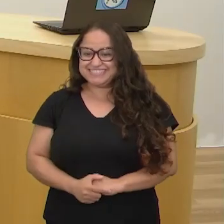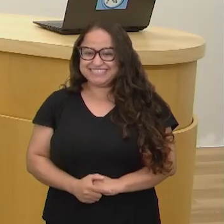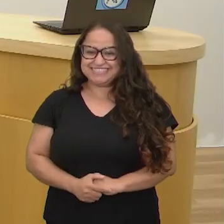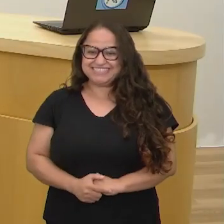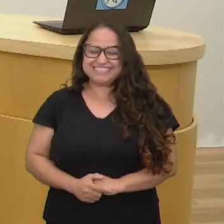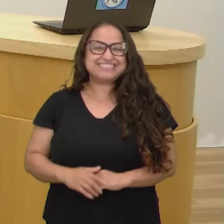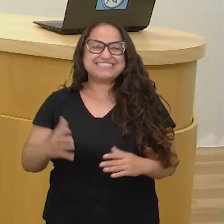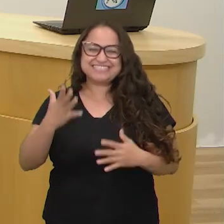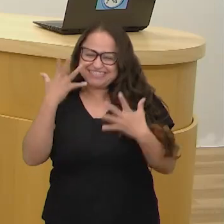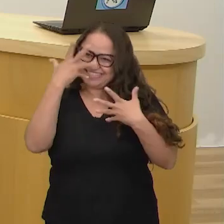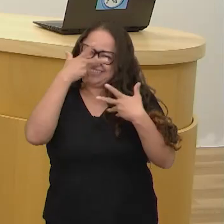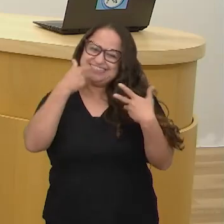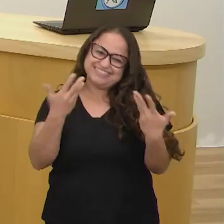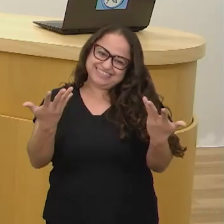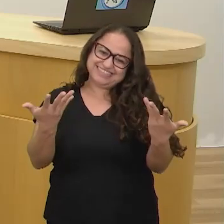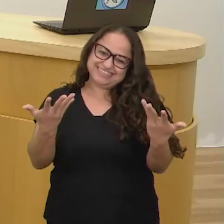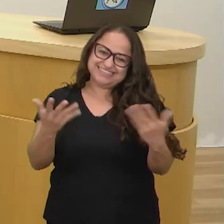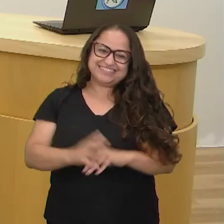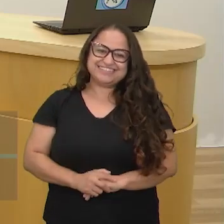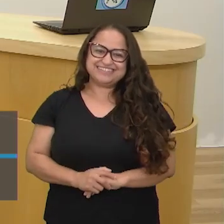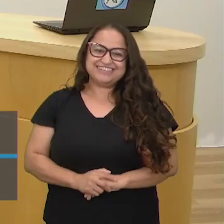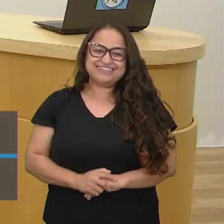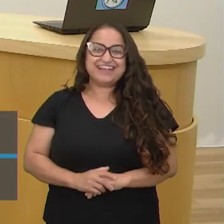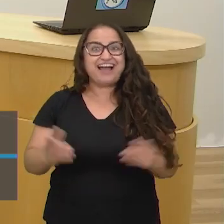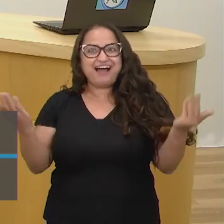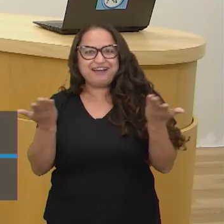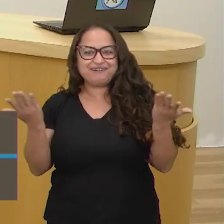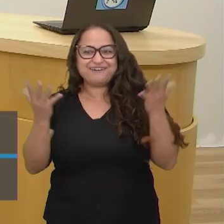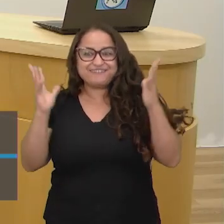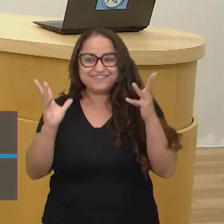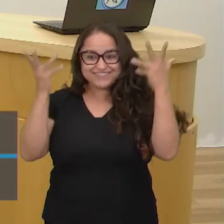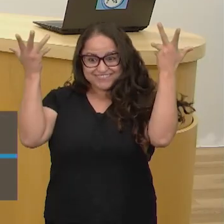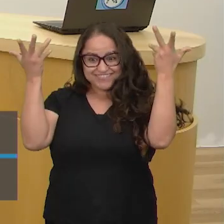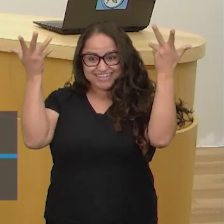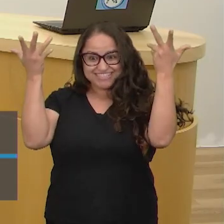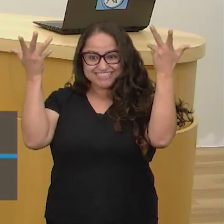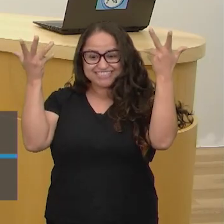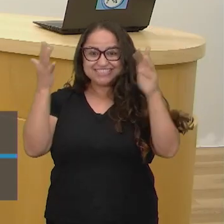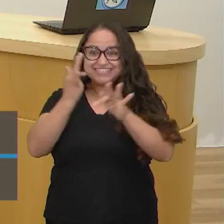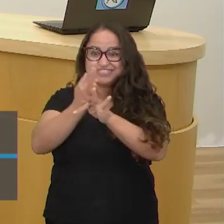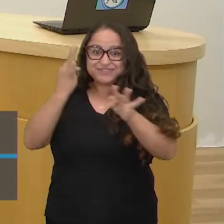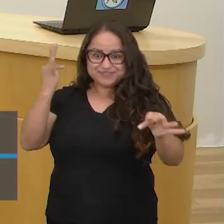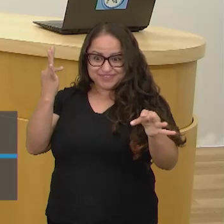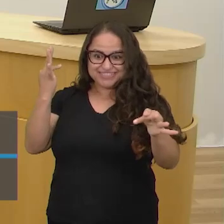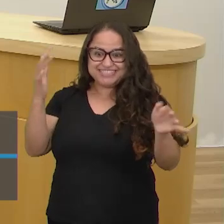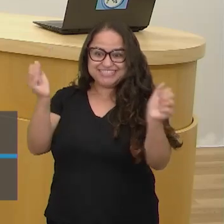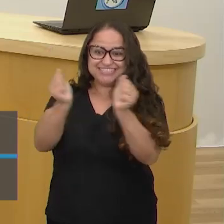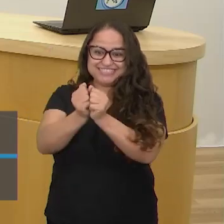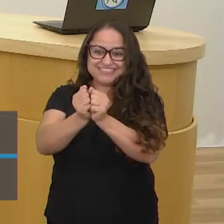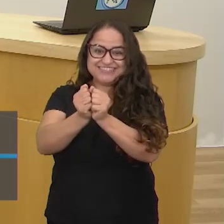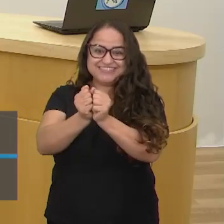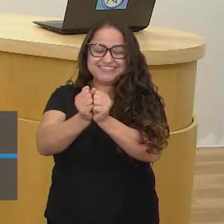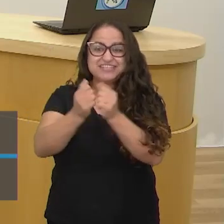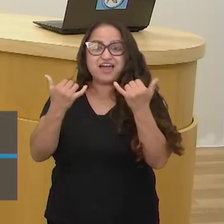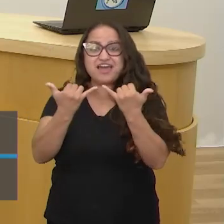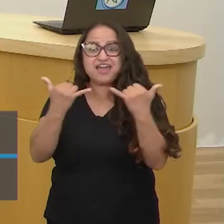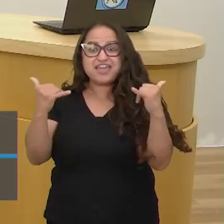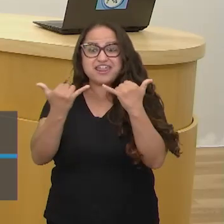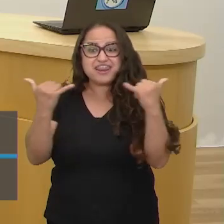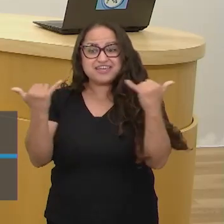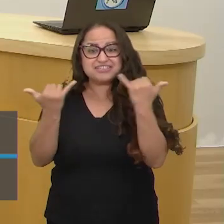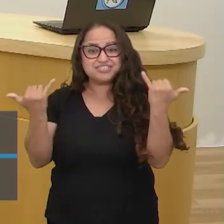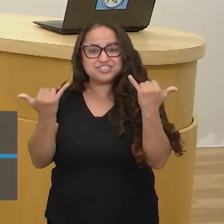Eita, que beleza! Parece mais uma rave do que física. É física e rave,